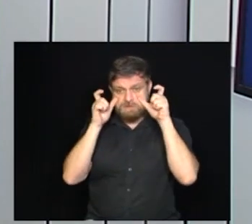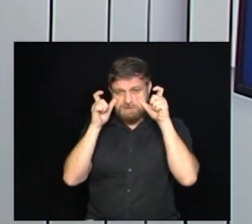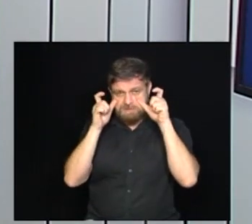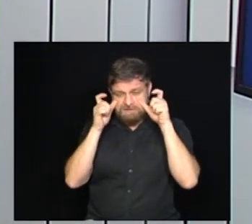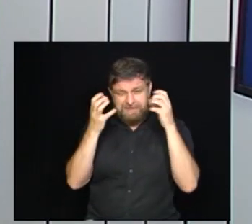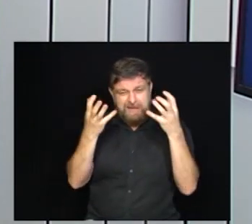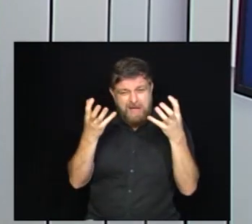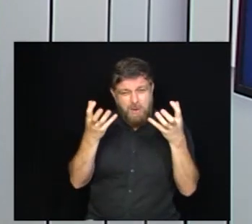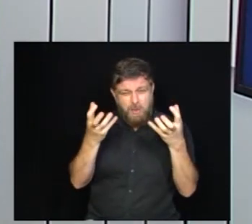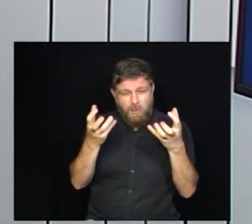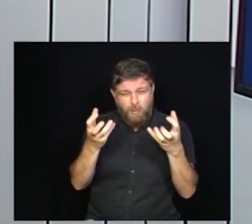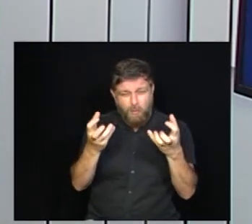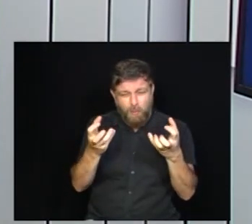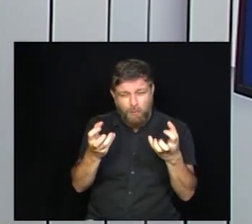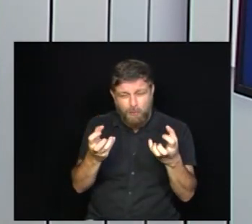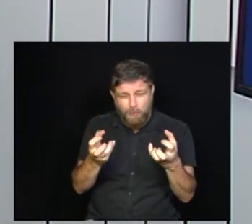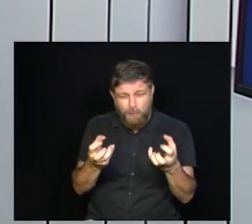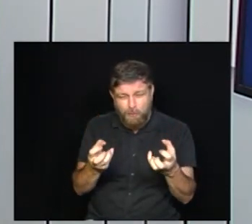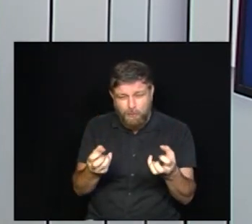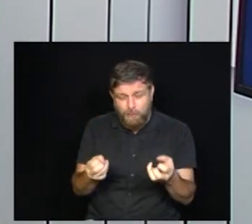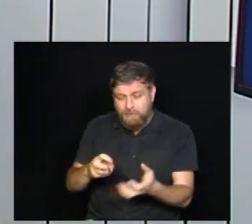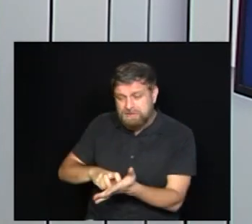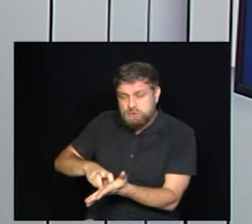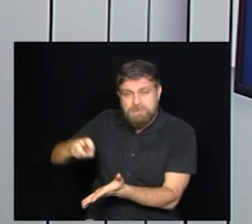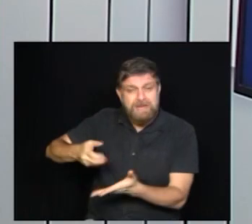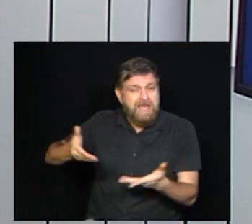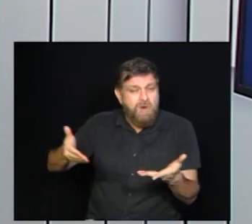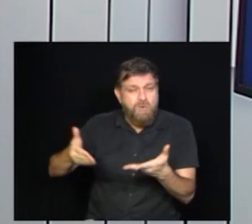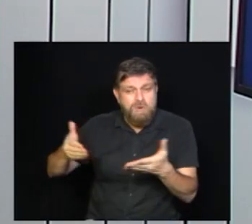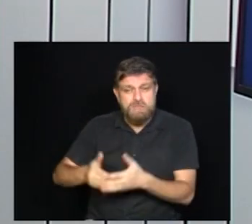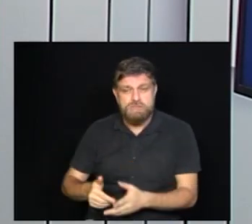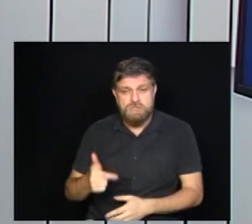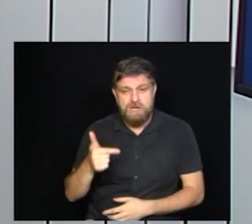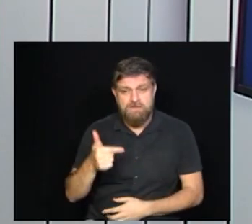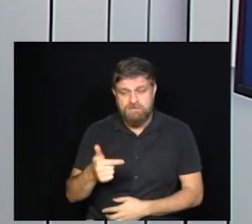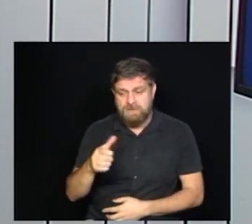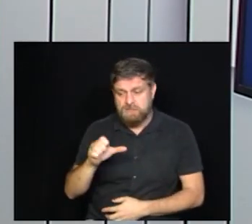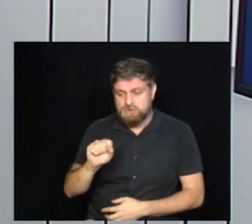umidade relativa do ar hoje pela manhã estava em apenas